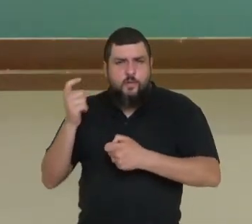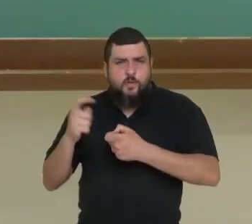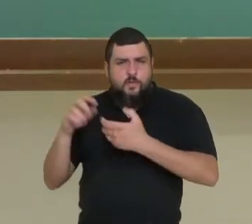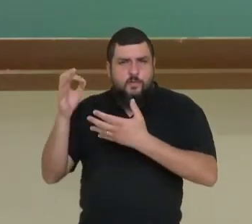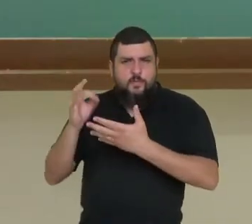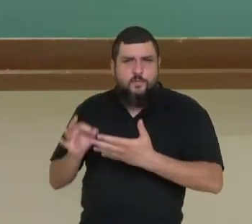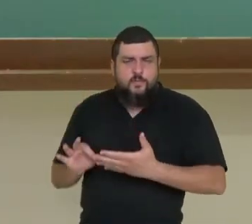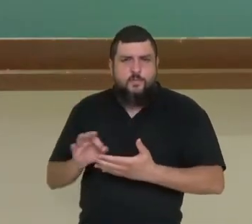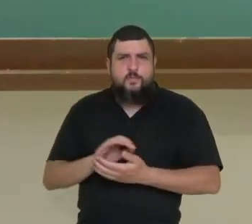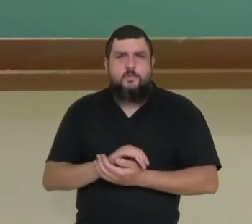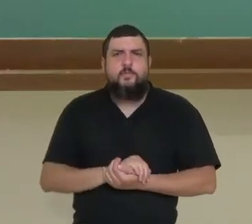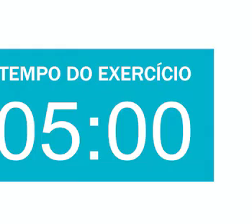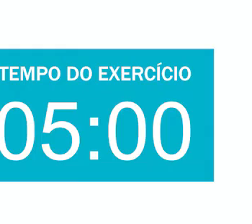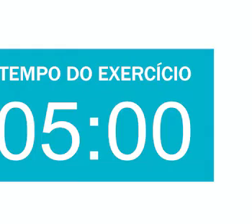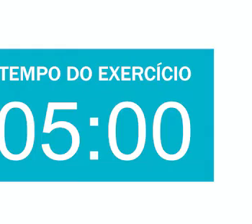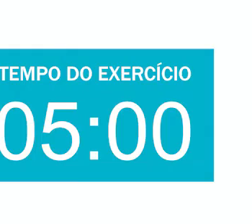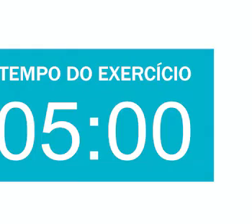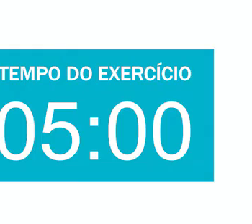esse exercício.